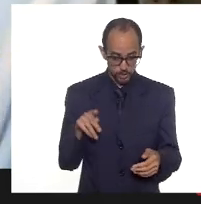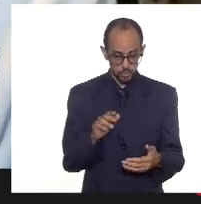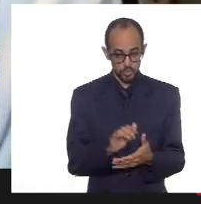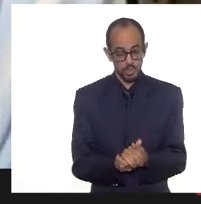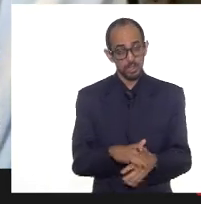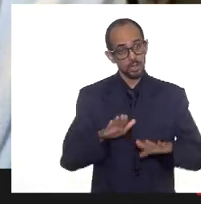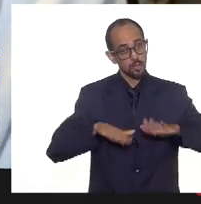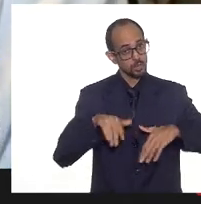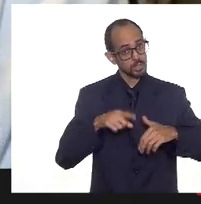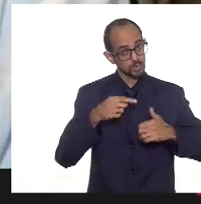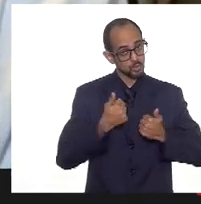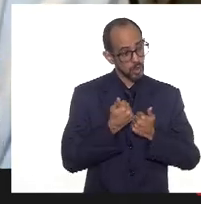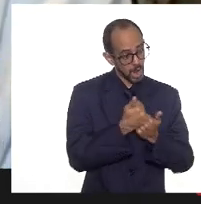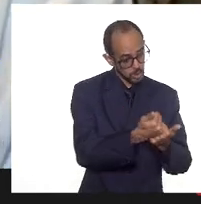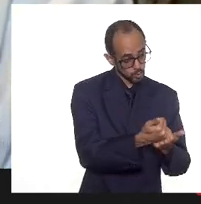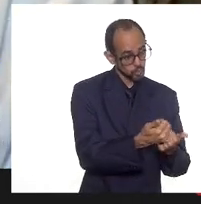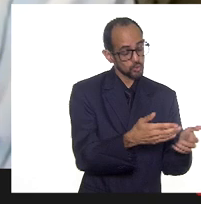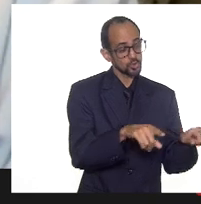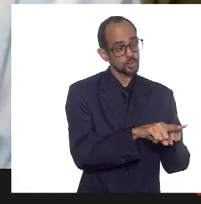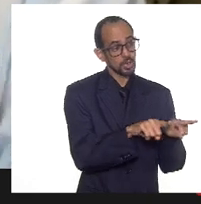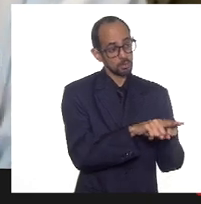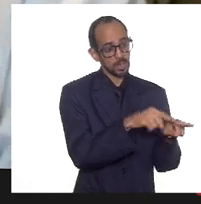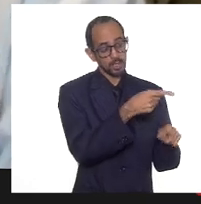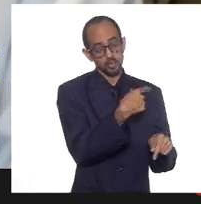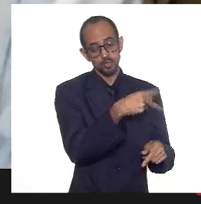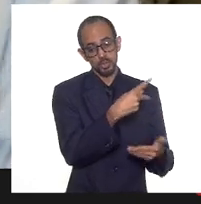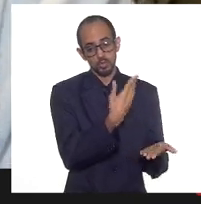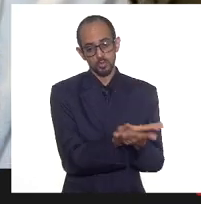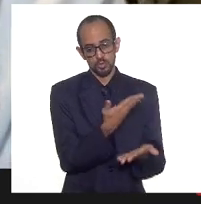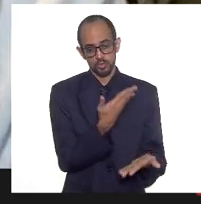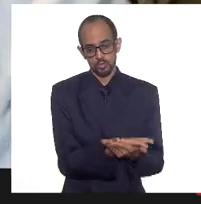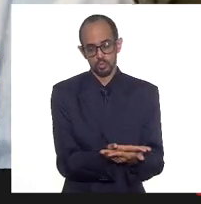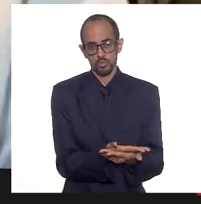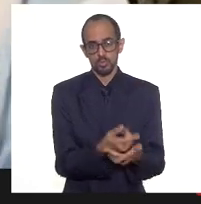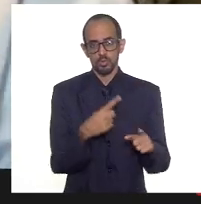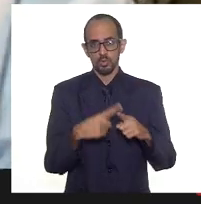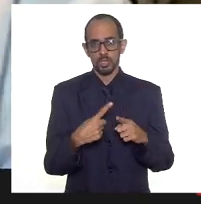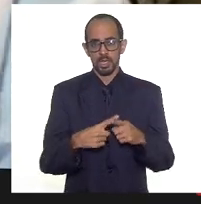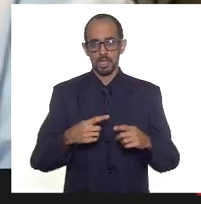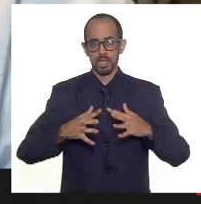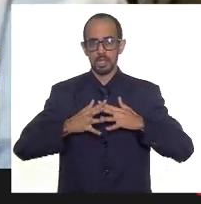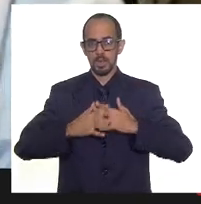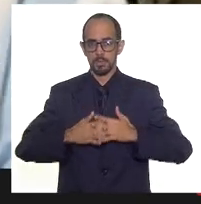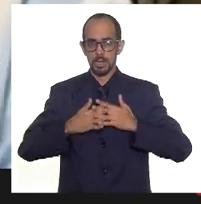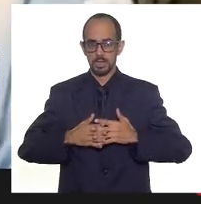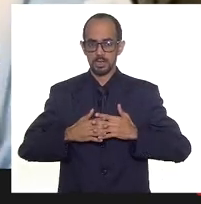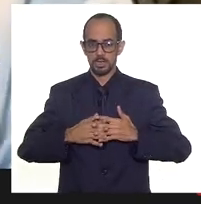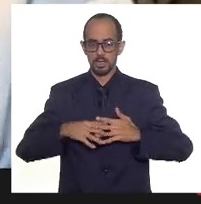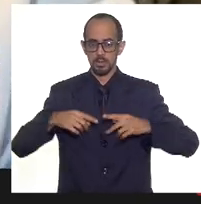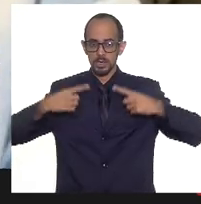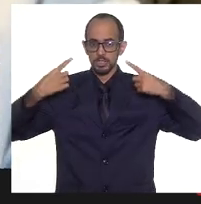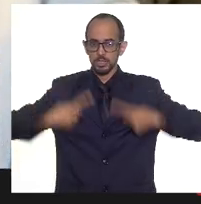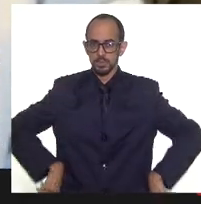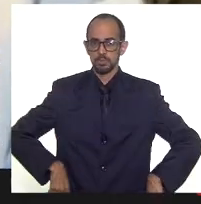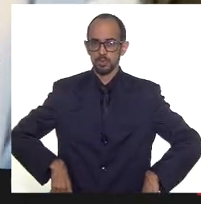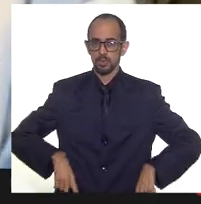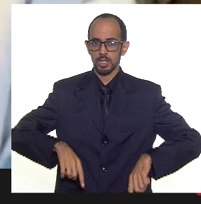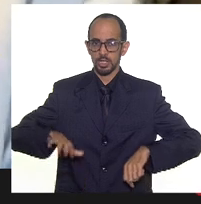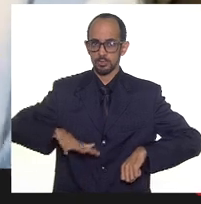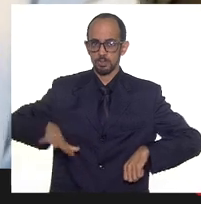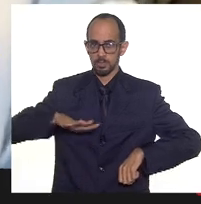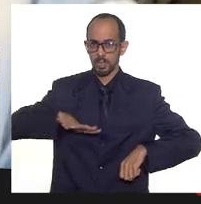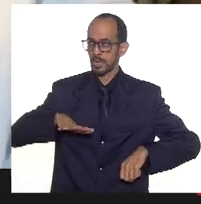pouco aí o seu estudo, por que atrapalha? É uma disputa de mercado.